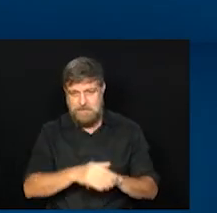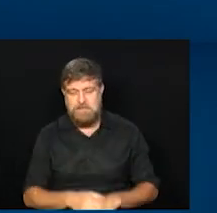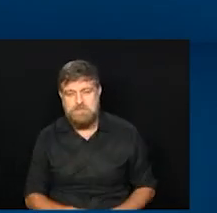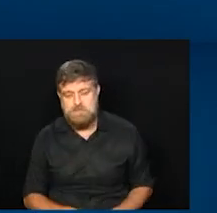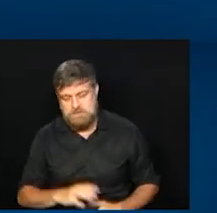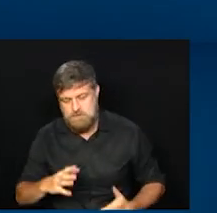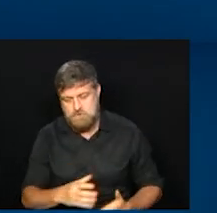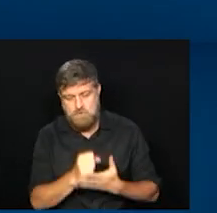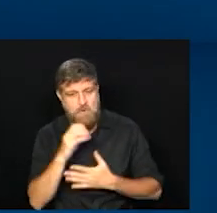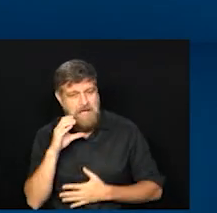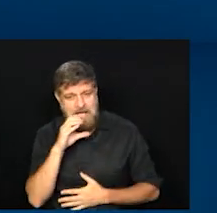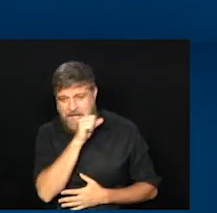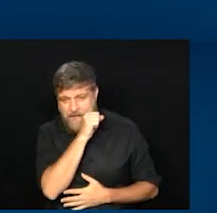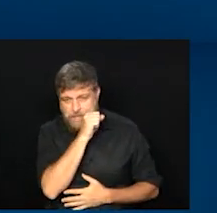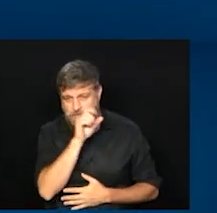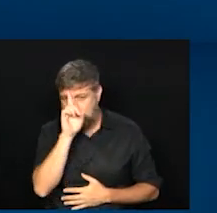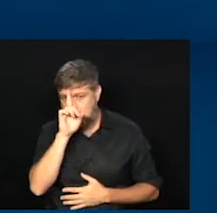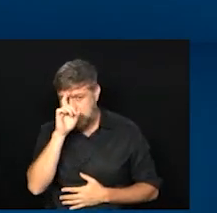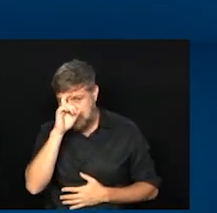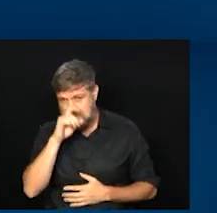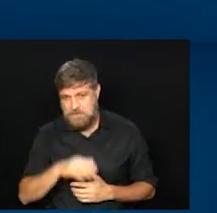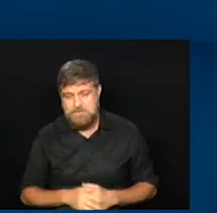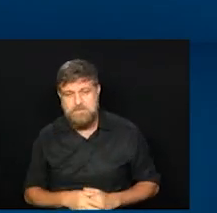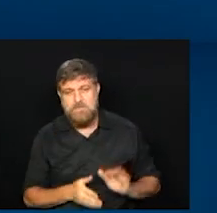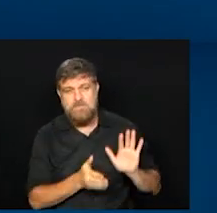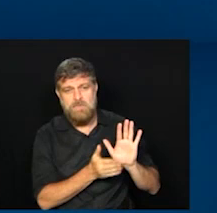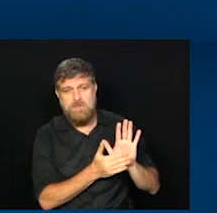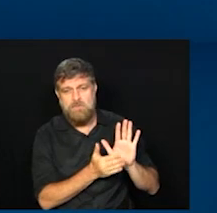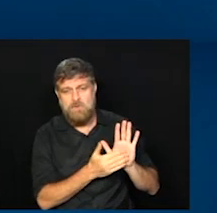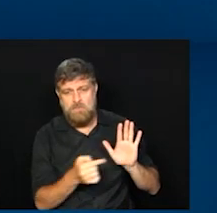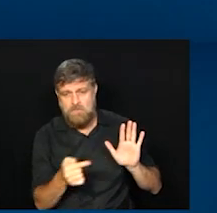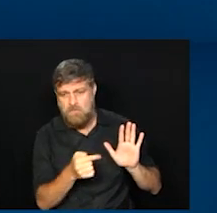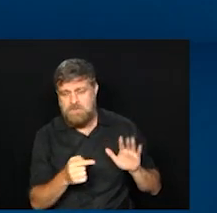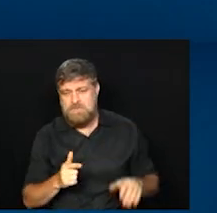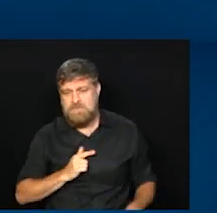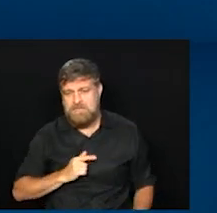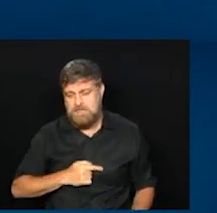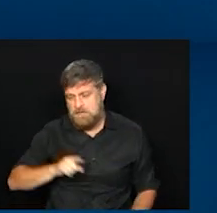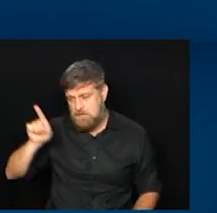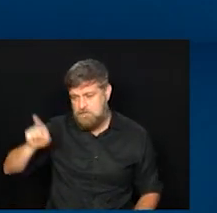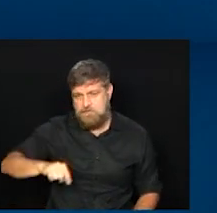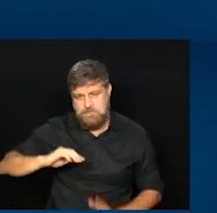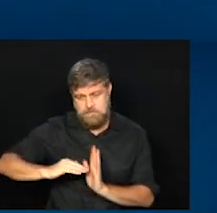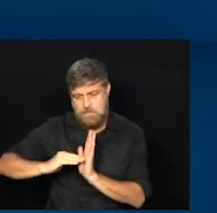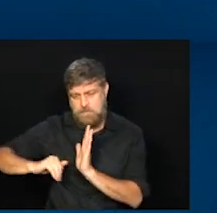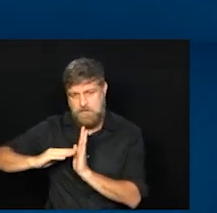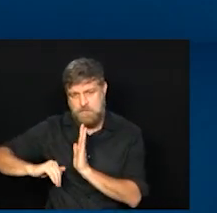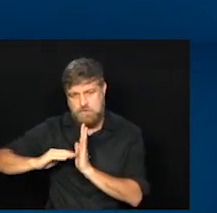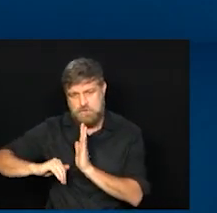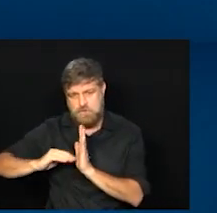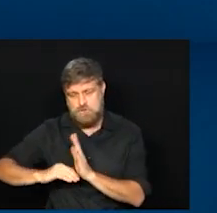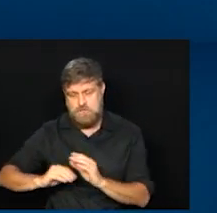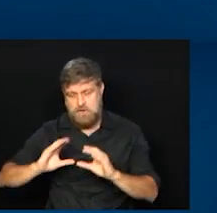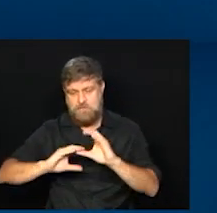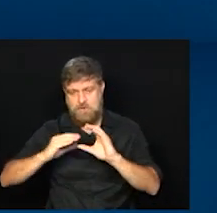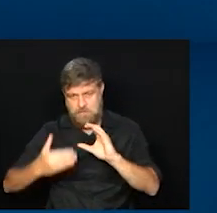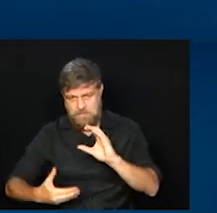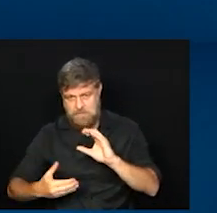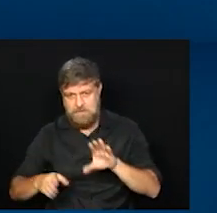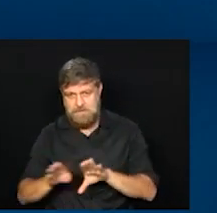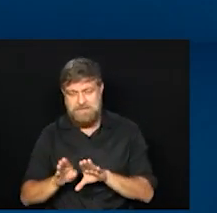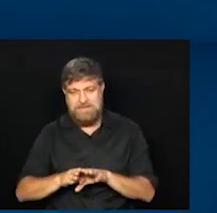Urgência, Emergência e Hospitalar. A proposta estabelece a extinção e a criação dos cargos em comissão e funções